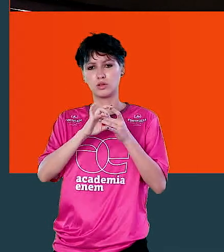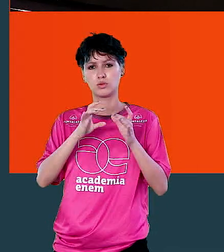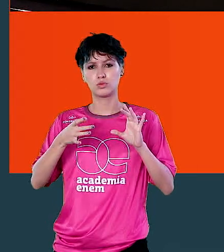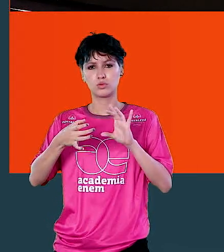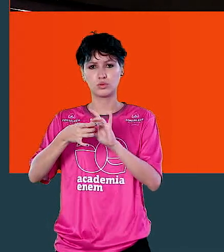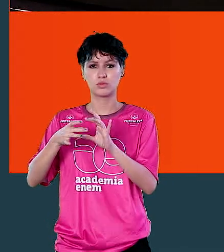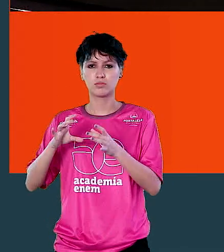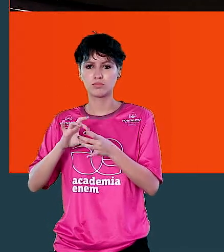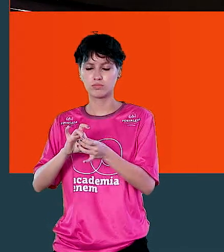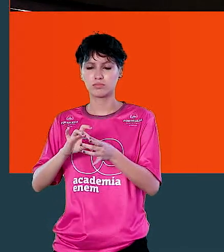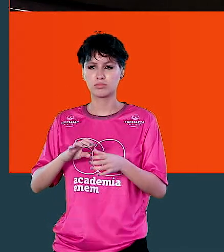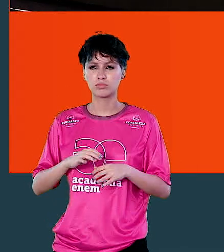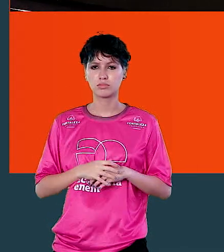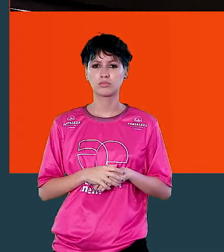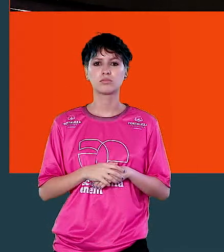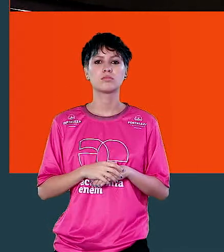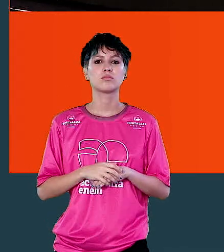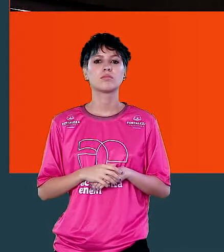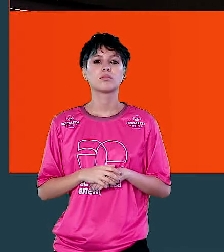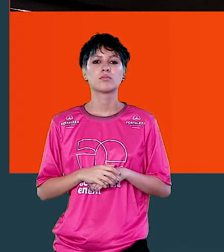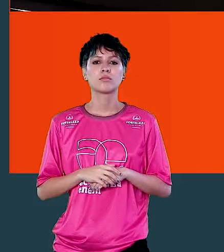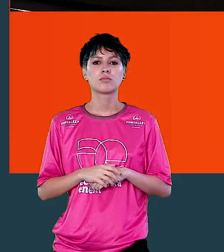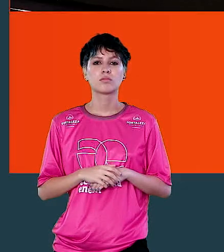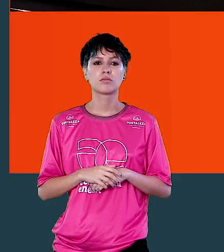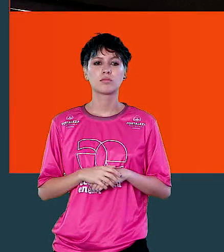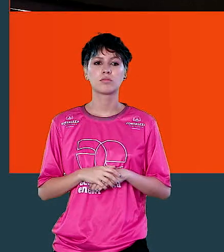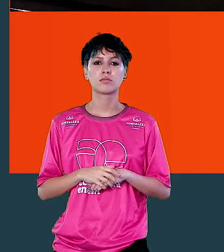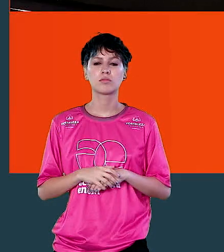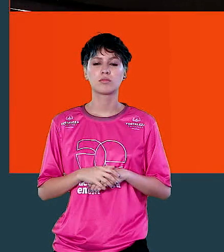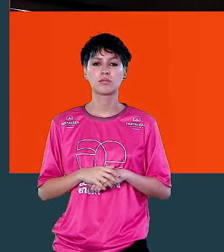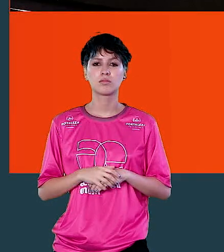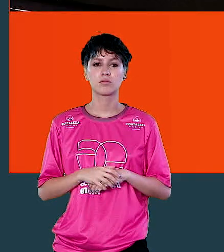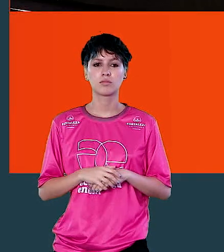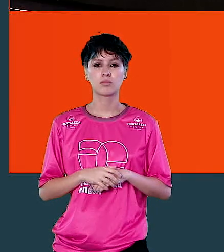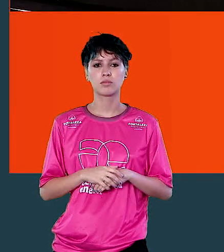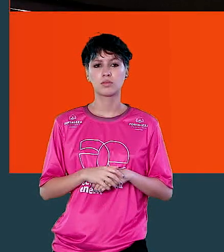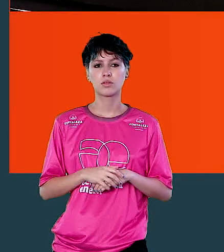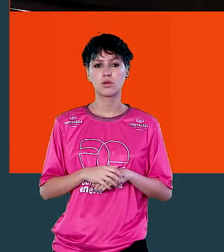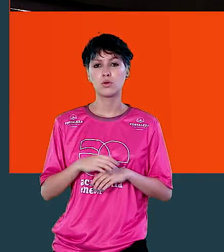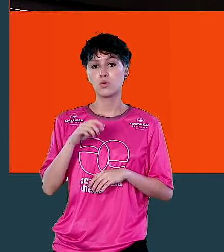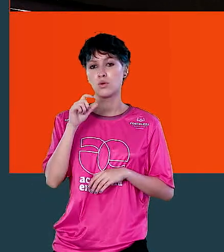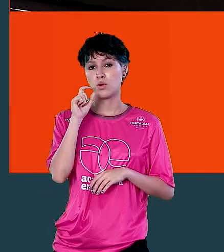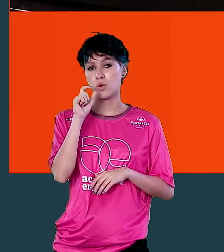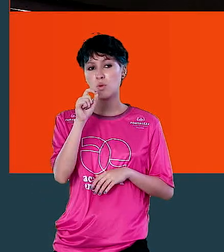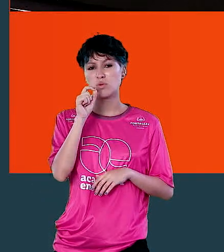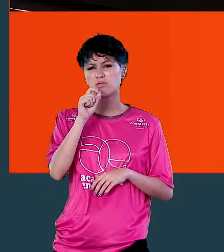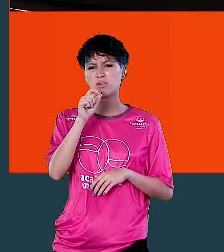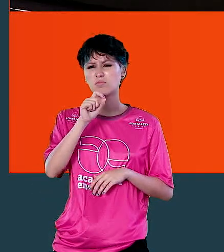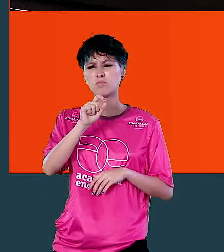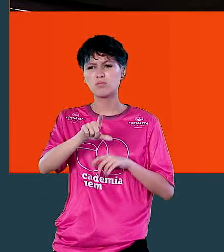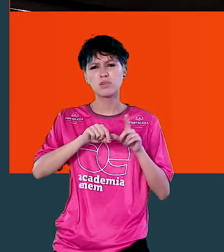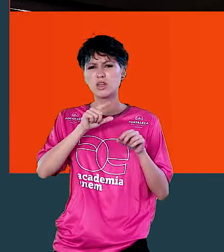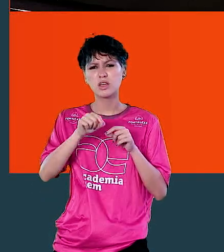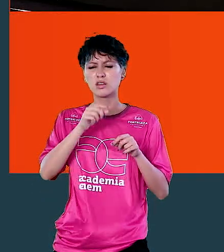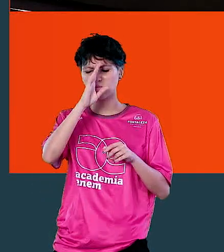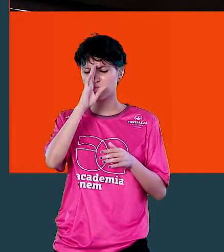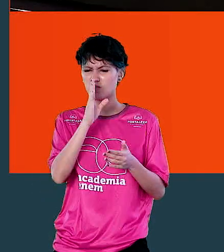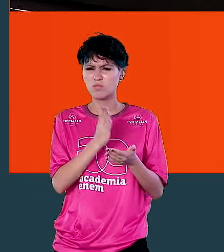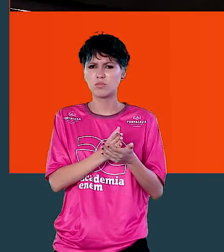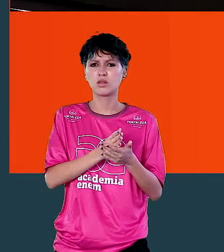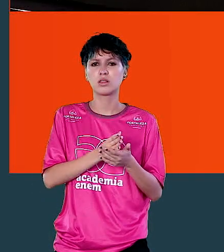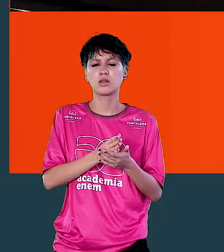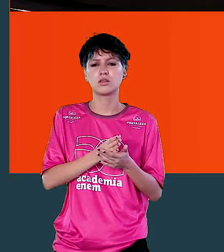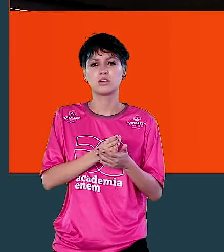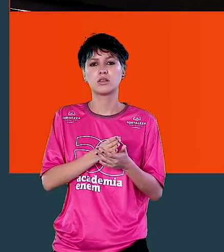e metálica. O que define se uma substância evapora mais rápido ou não, não é a ligação química, são